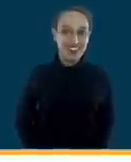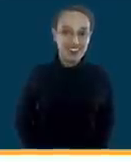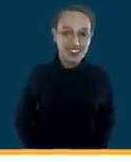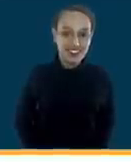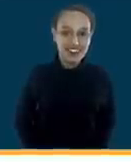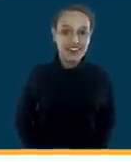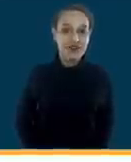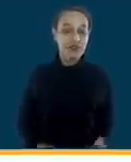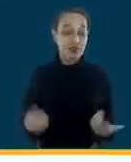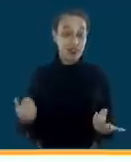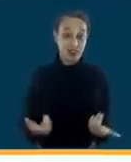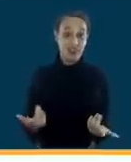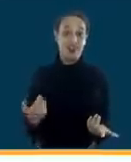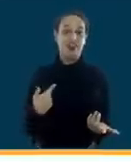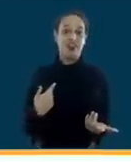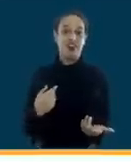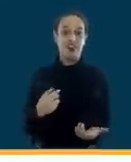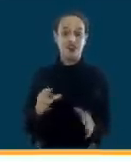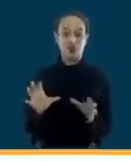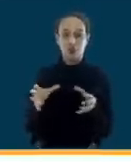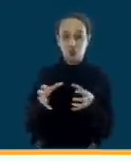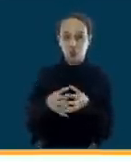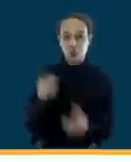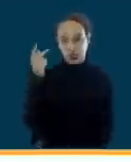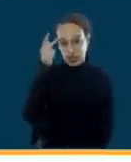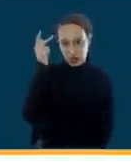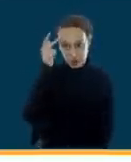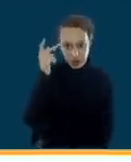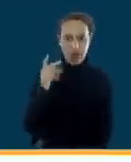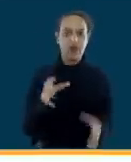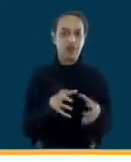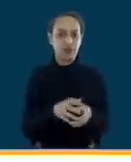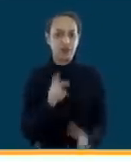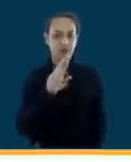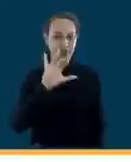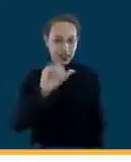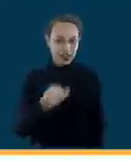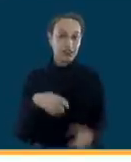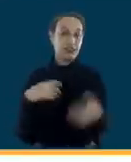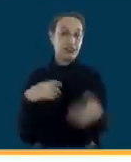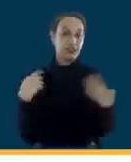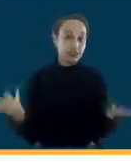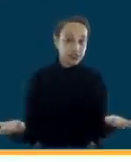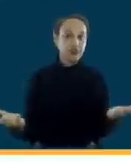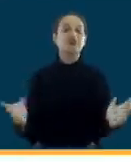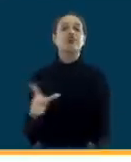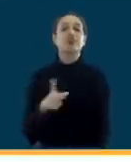Sudeste inteiro, no Rio de Janeiro, mas, enfim, tivemos bastante